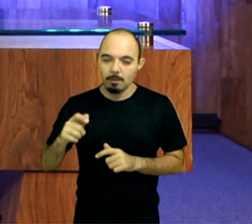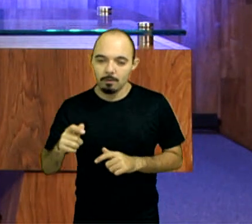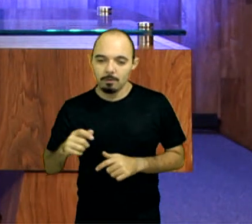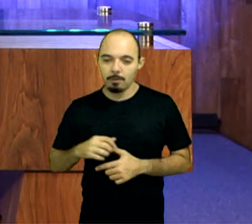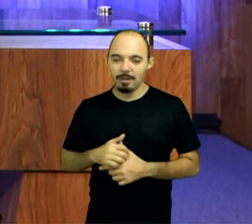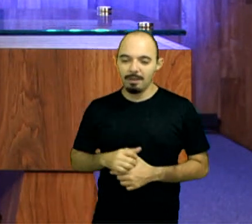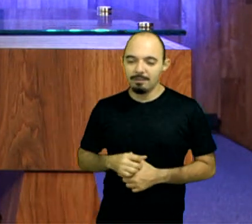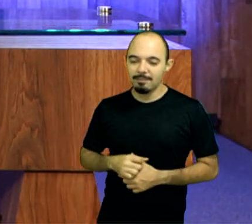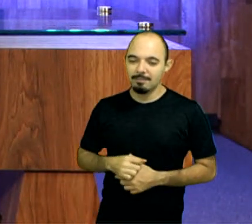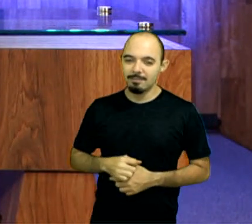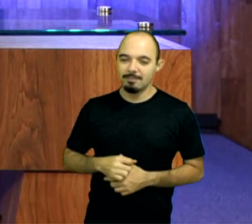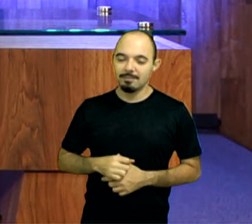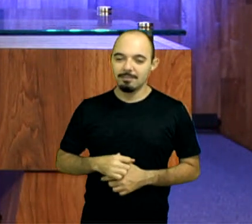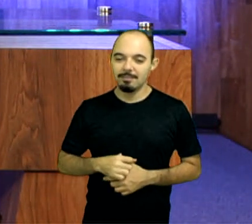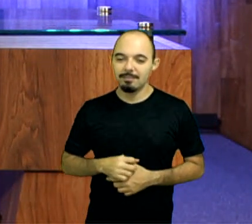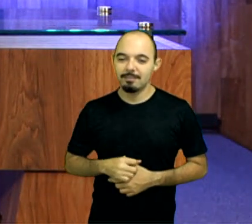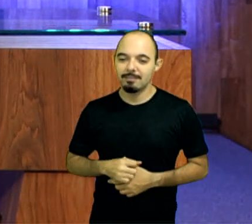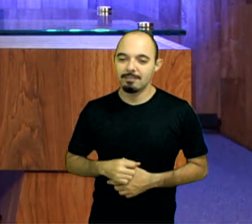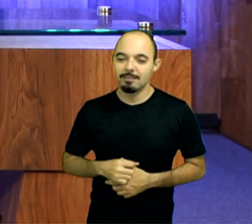pessoas.